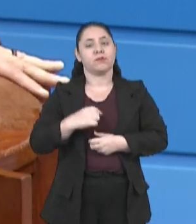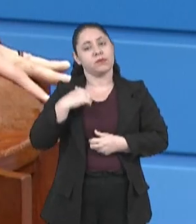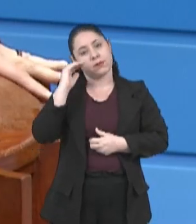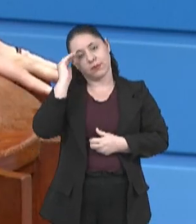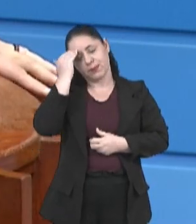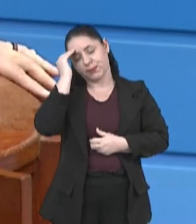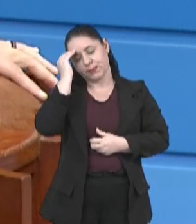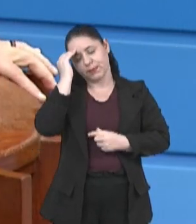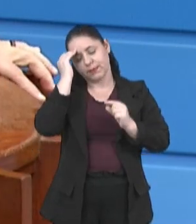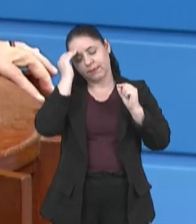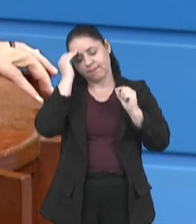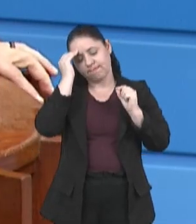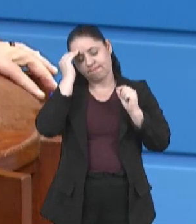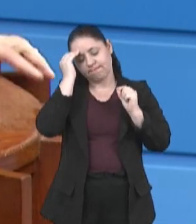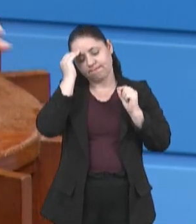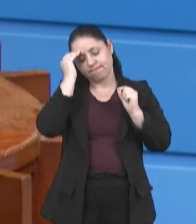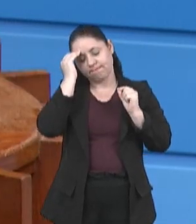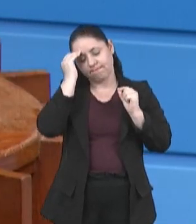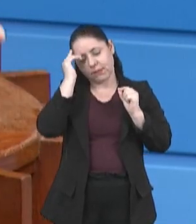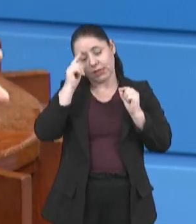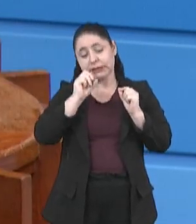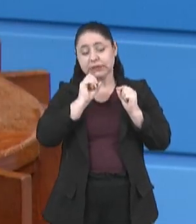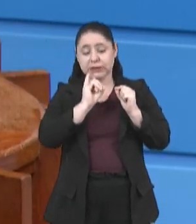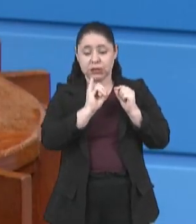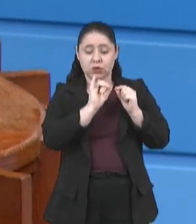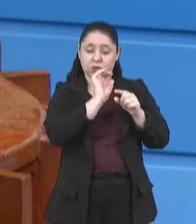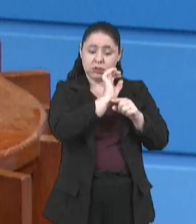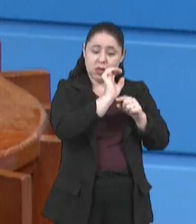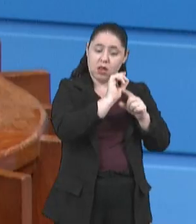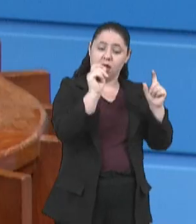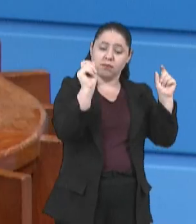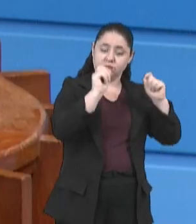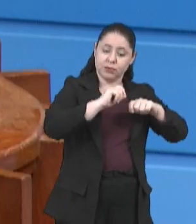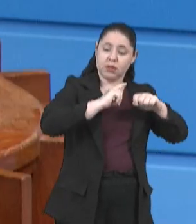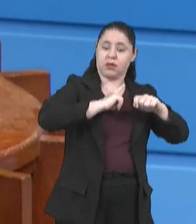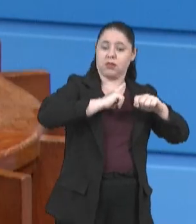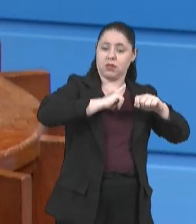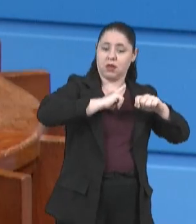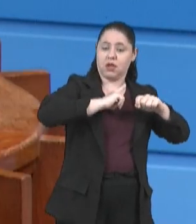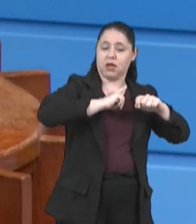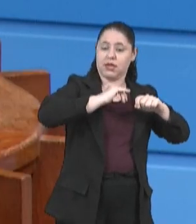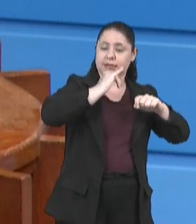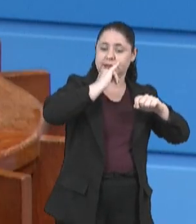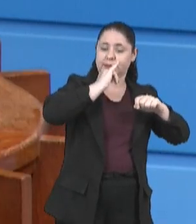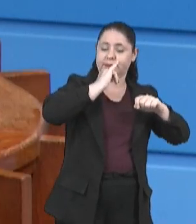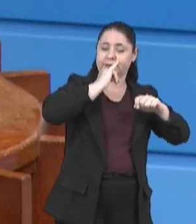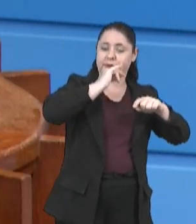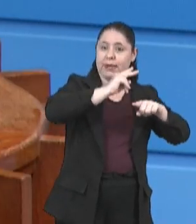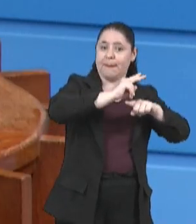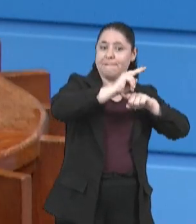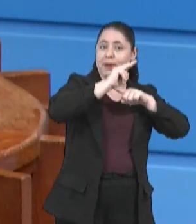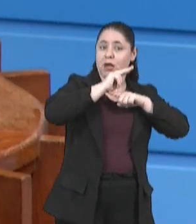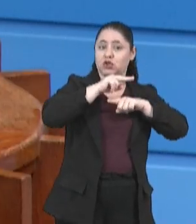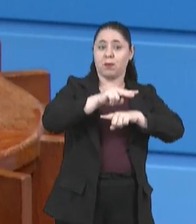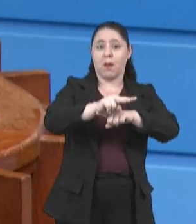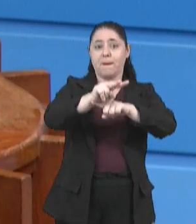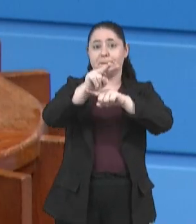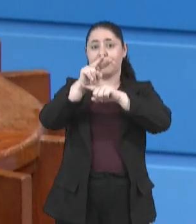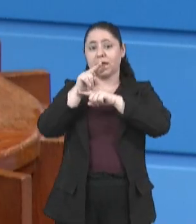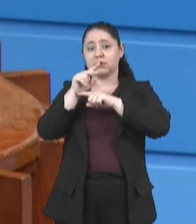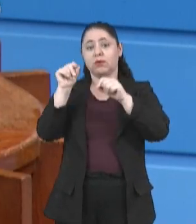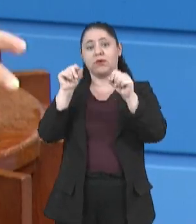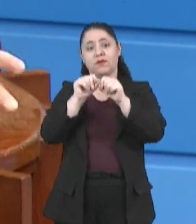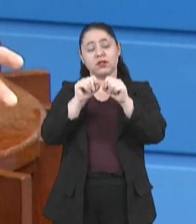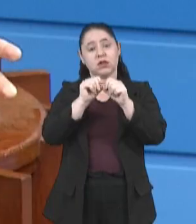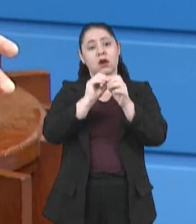Eu entendo que, se o Estado tem capacidade de contrair empréstimo